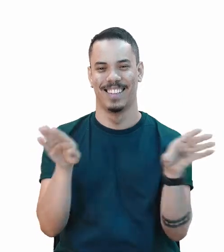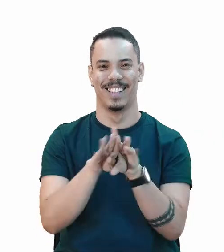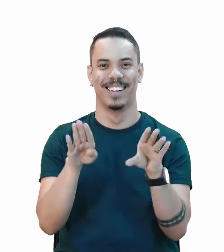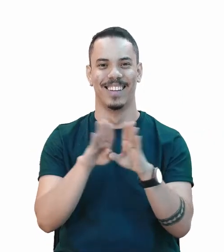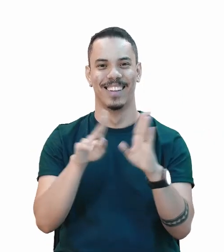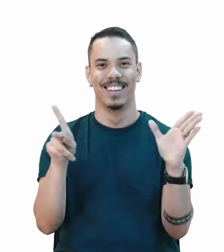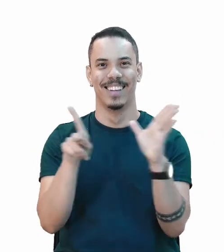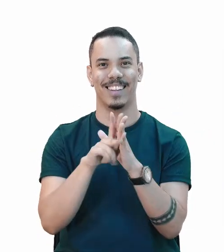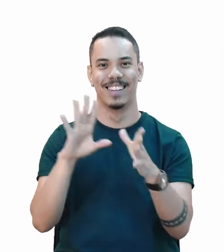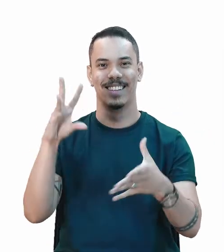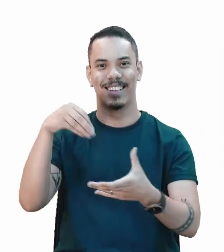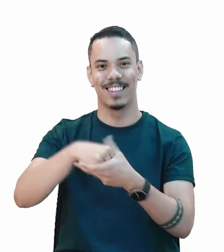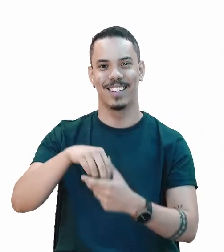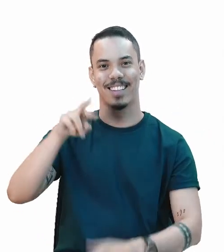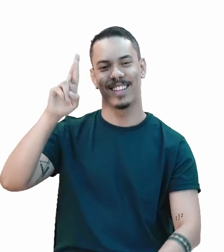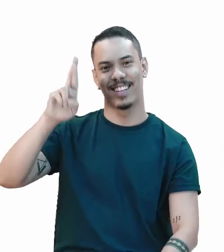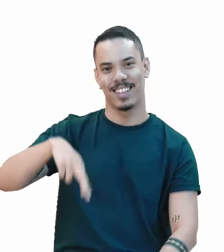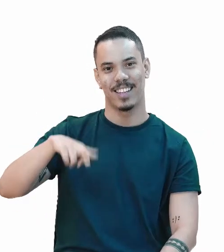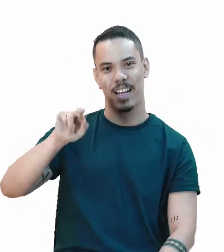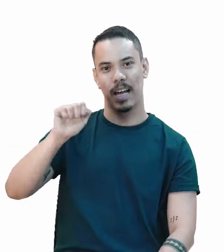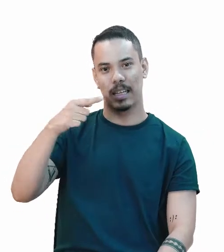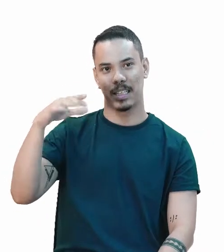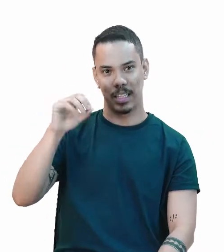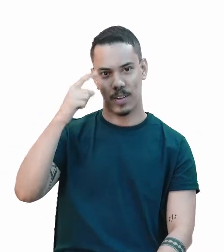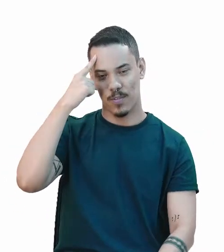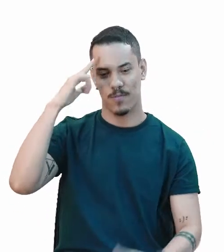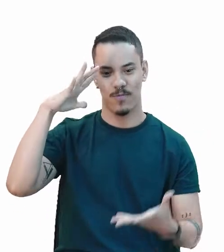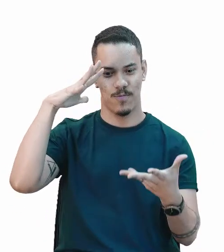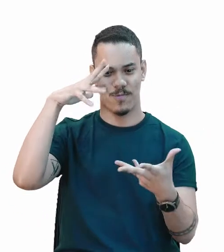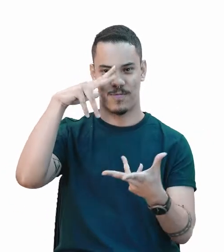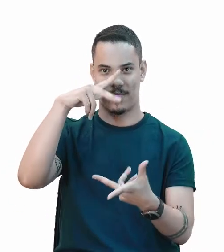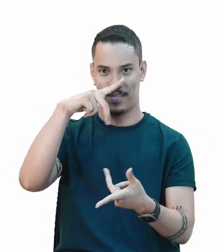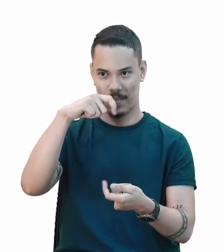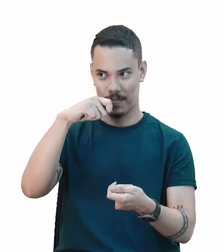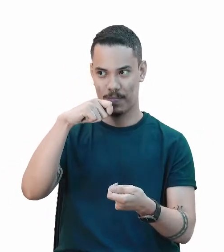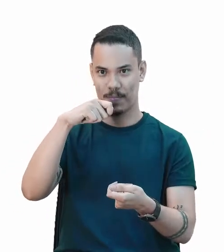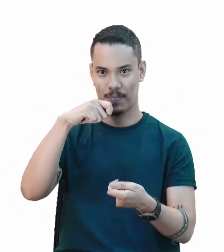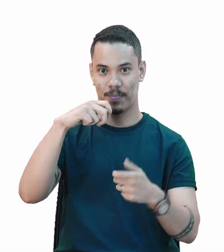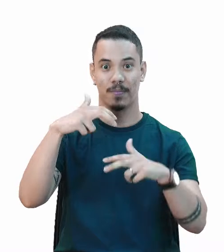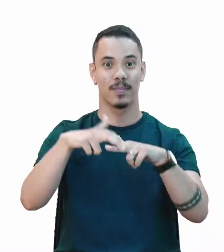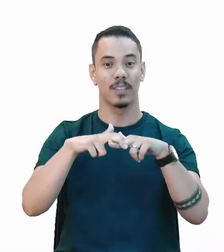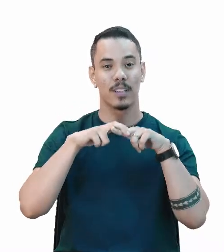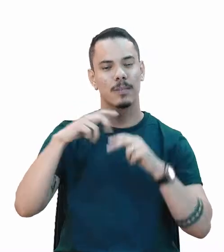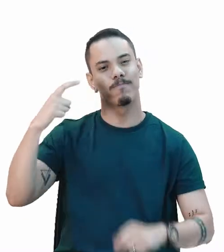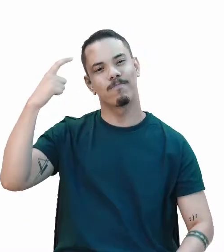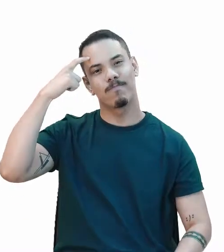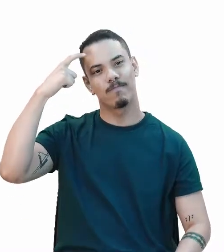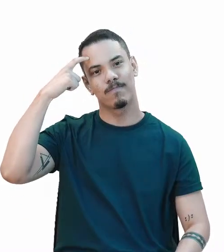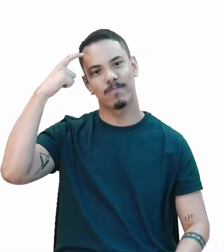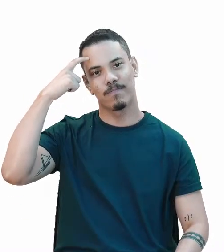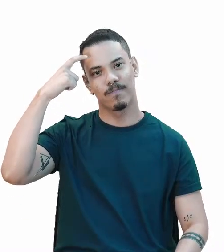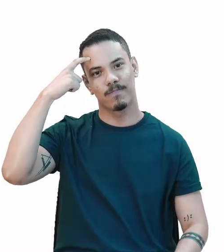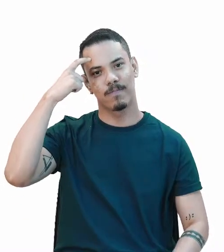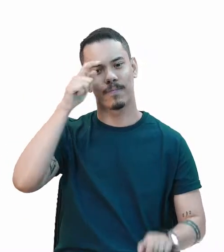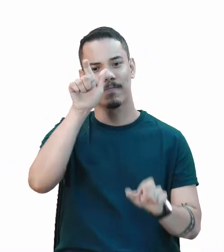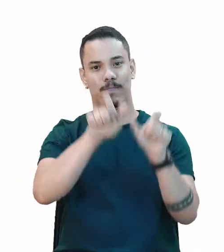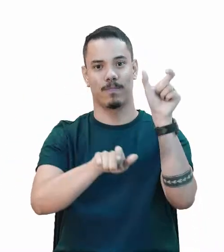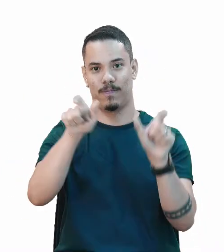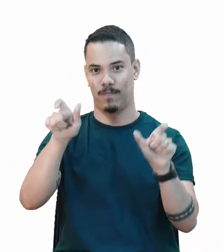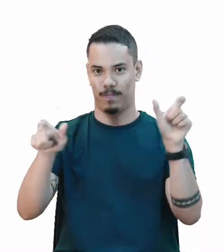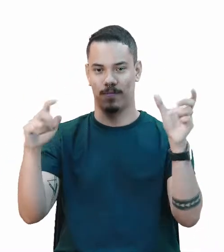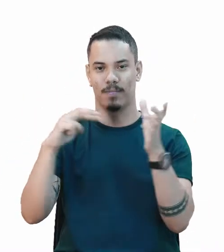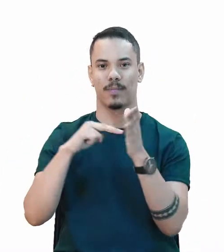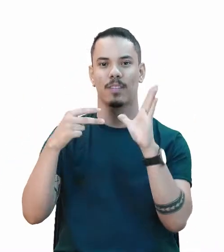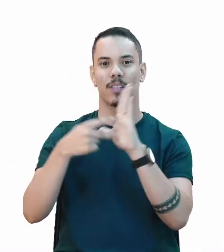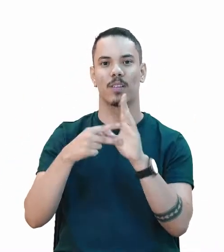uma razão universal. A racionalidade do mundo se funda